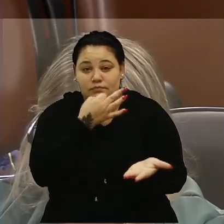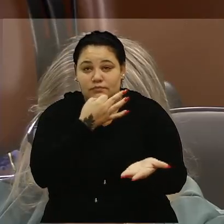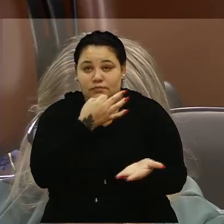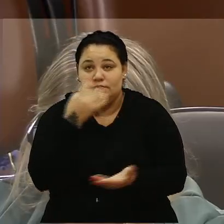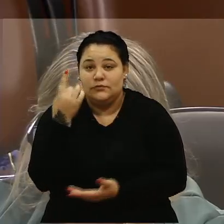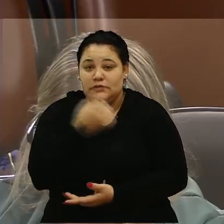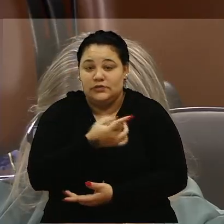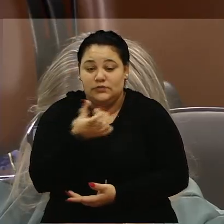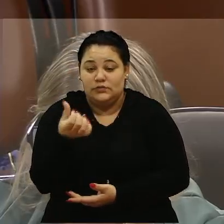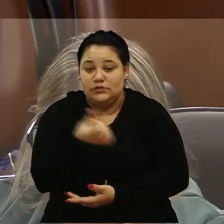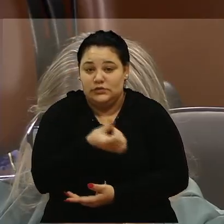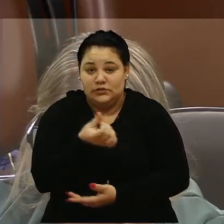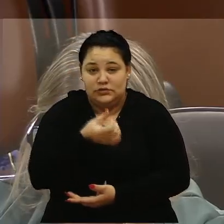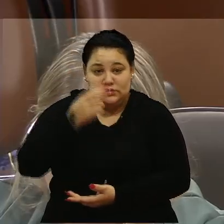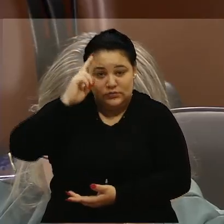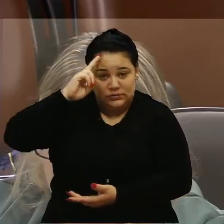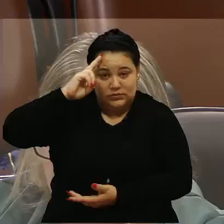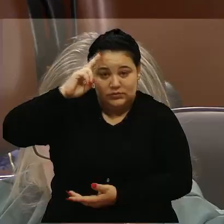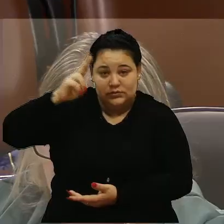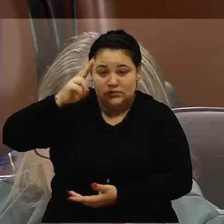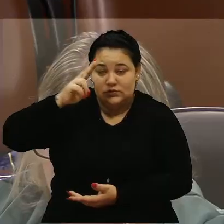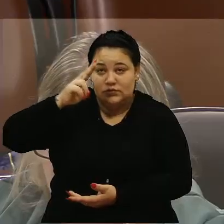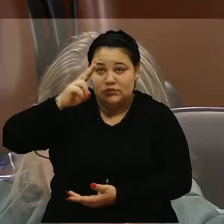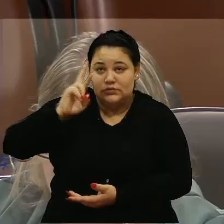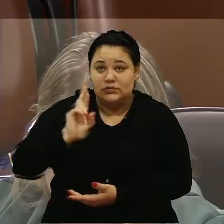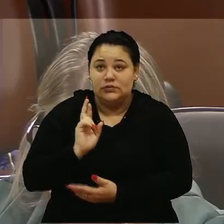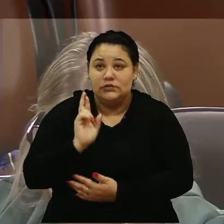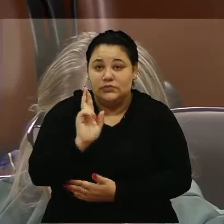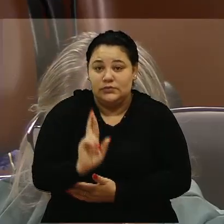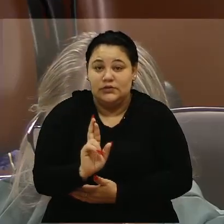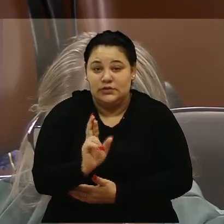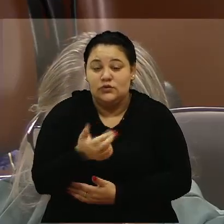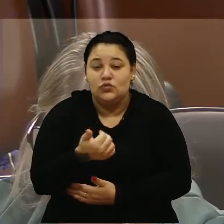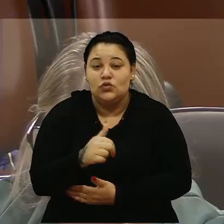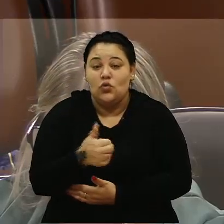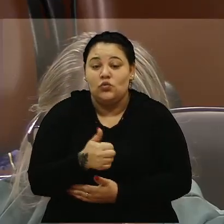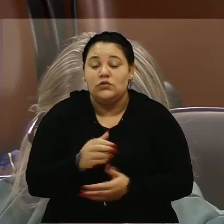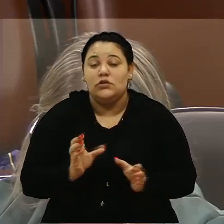16º Distrito Escoteiro, que representa os 11 grupos